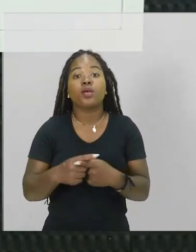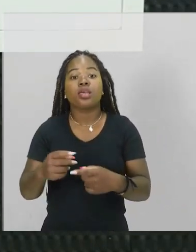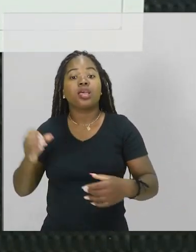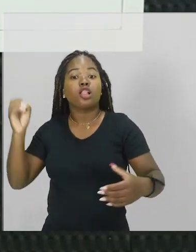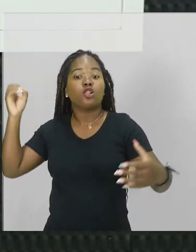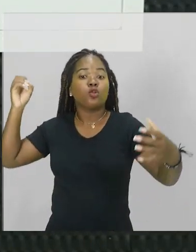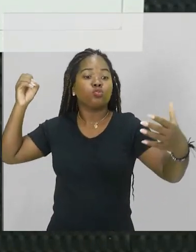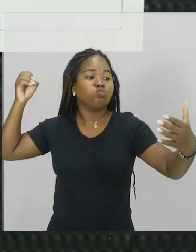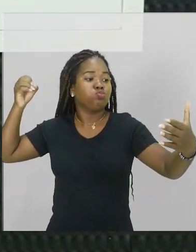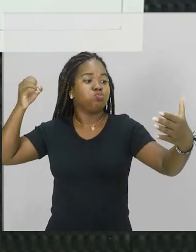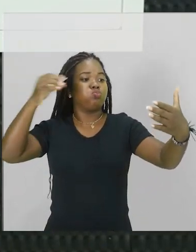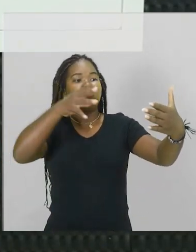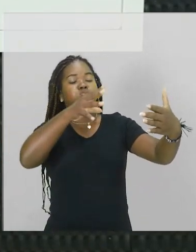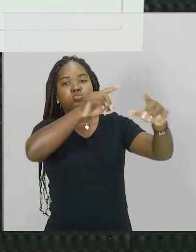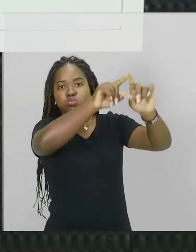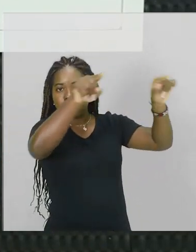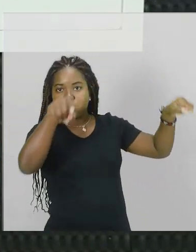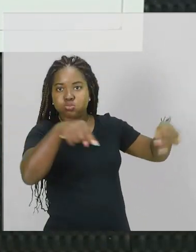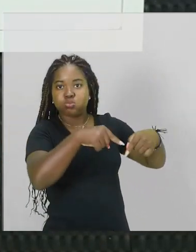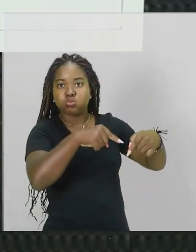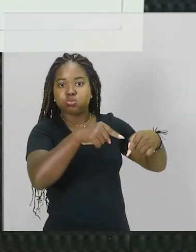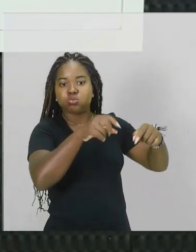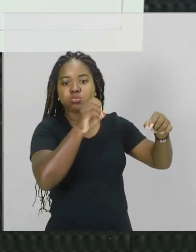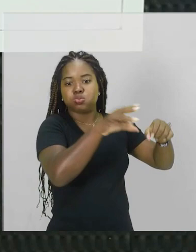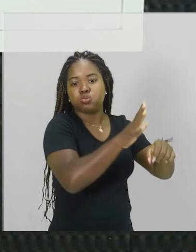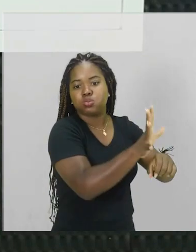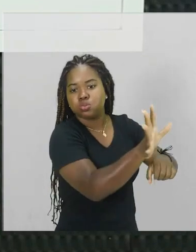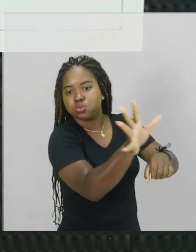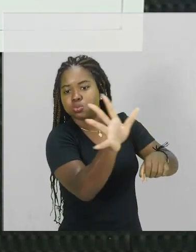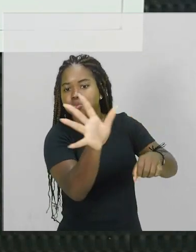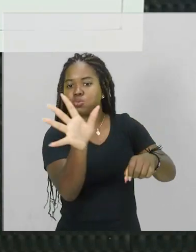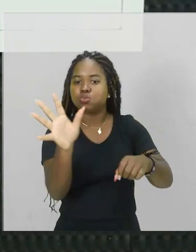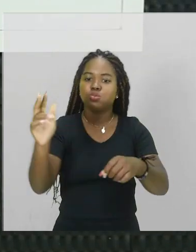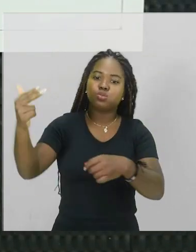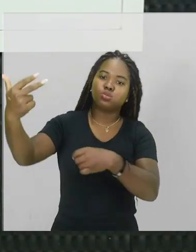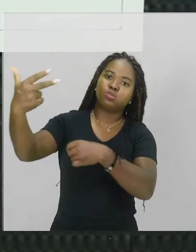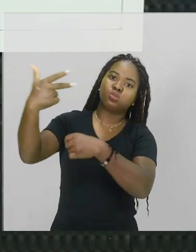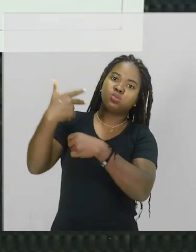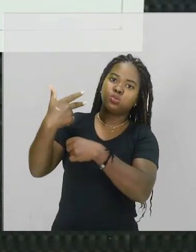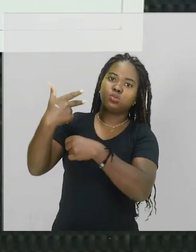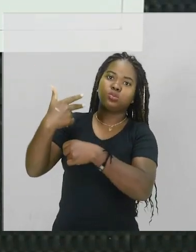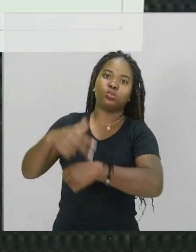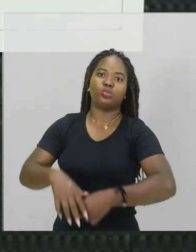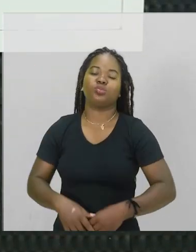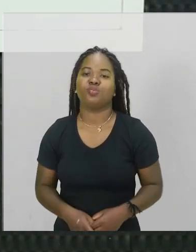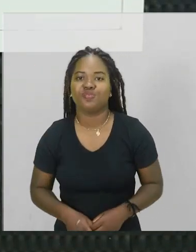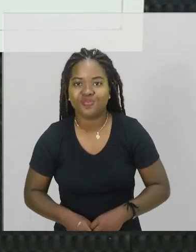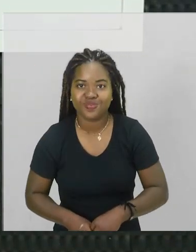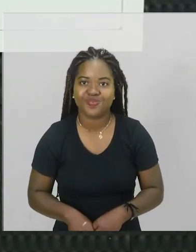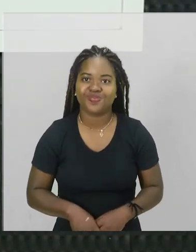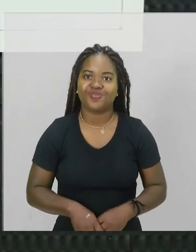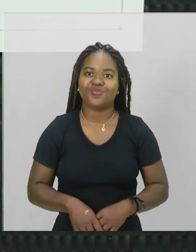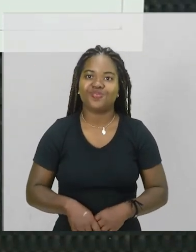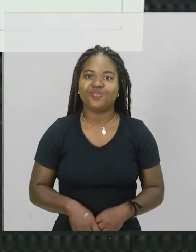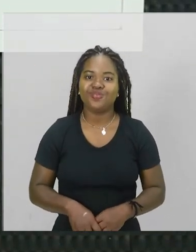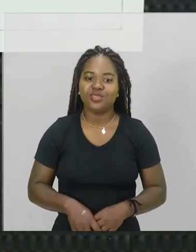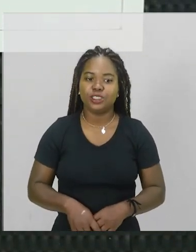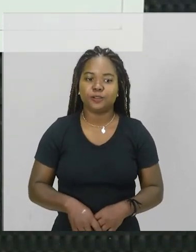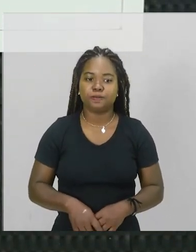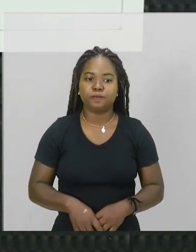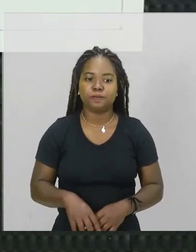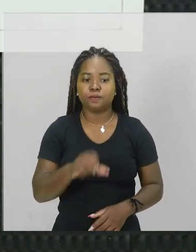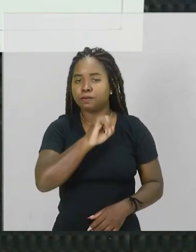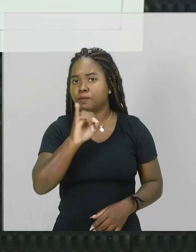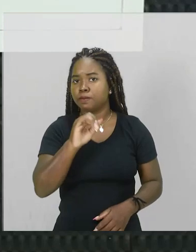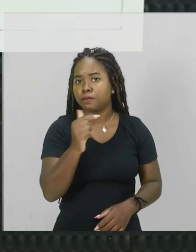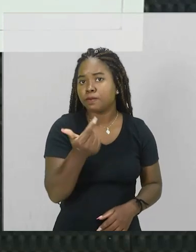quadro, está refletindo em todo o estúdio, inclusive para a câmera que está aqui à nossa frente. Tá ok? Se não